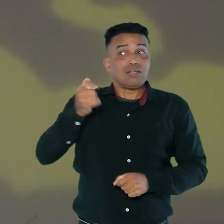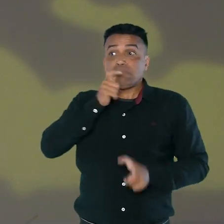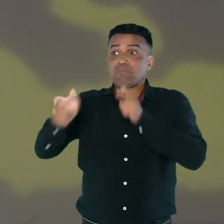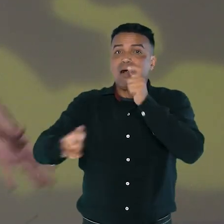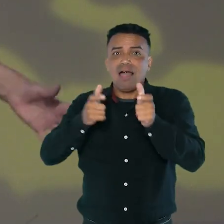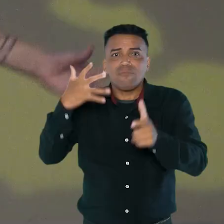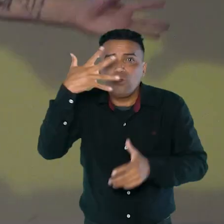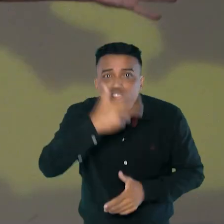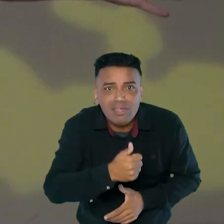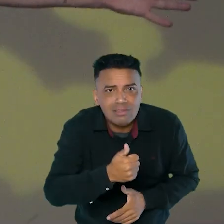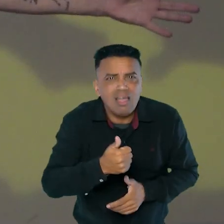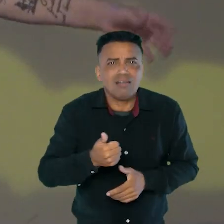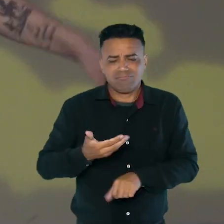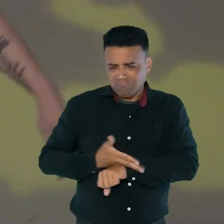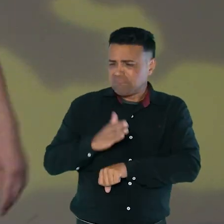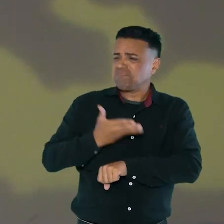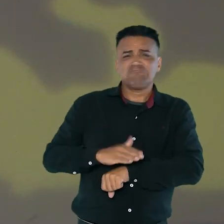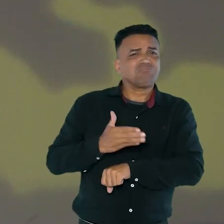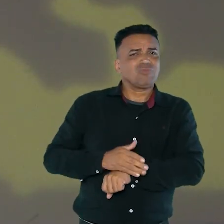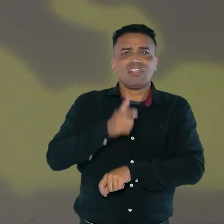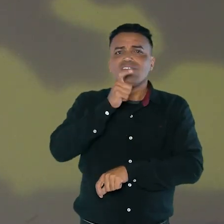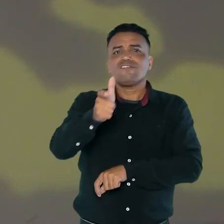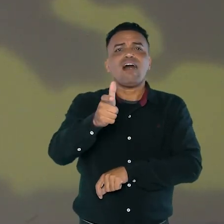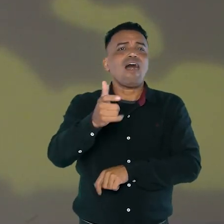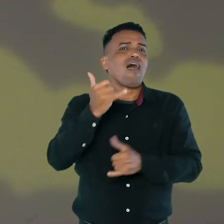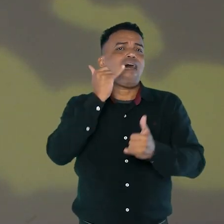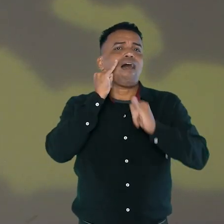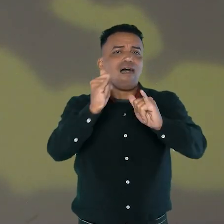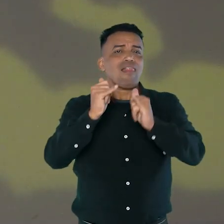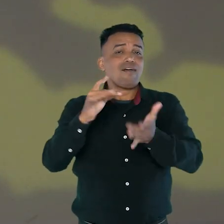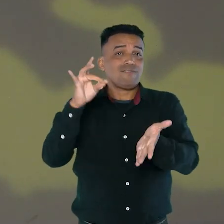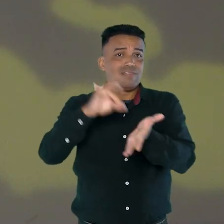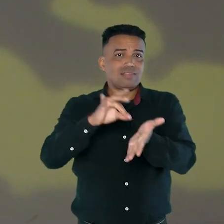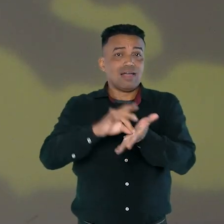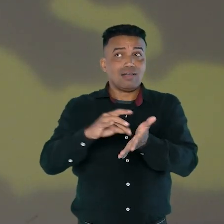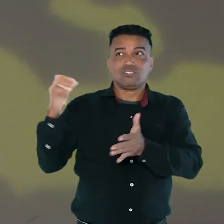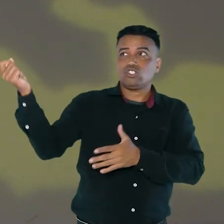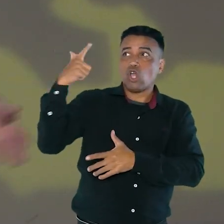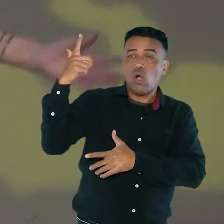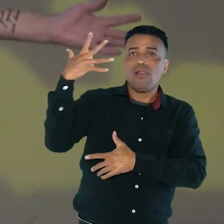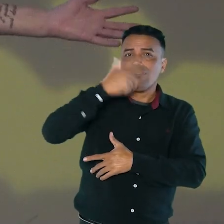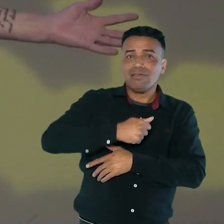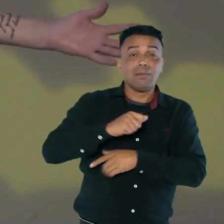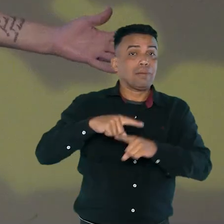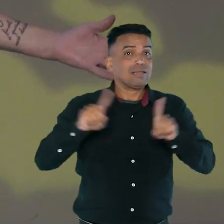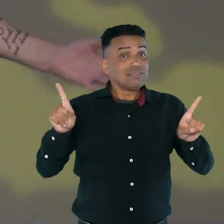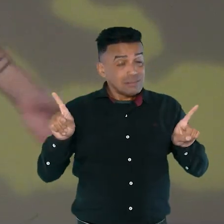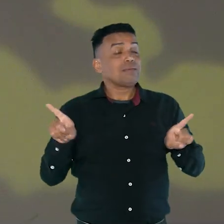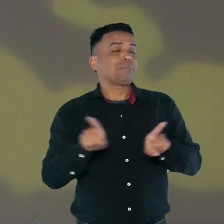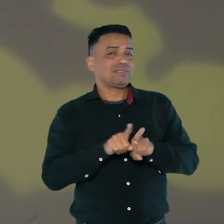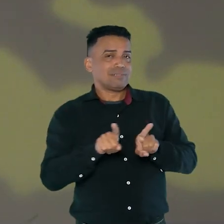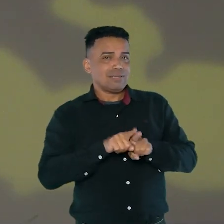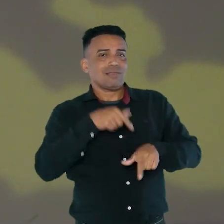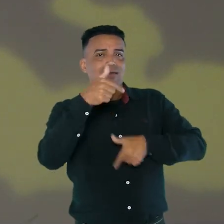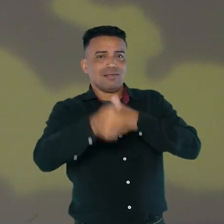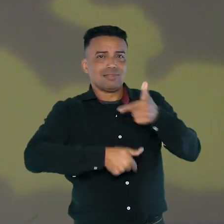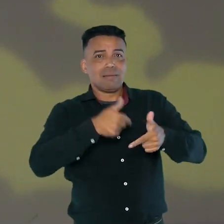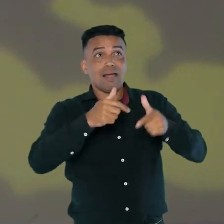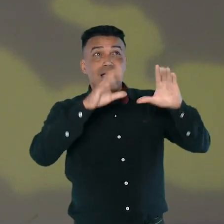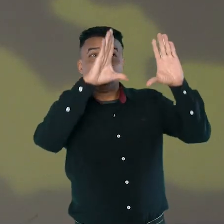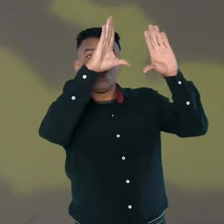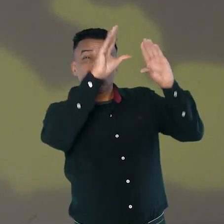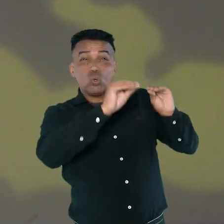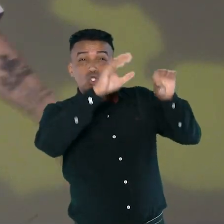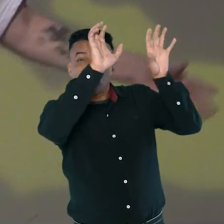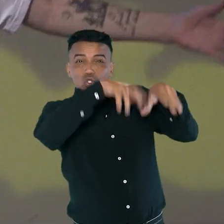tiver palavras belas, improvise. Diga a verdade. As manhãs de sol são lindas, mas é preciso também trabalhar nos